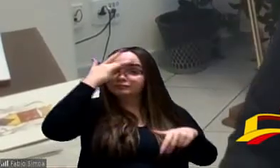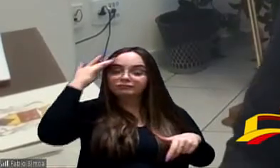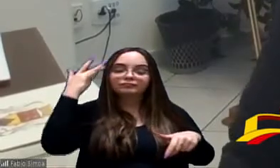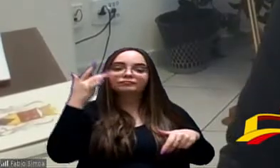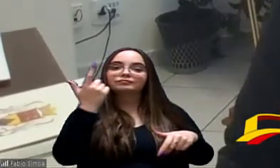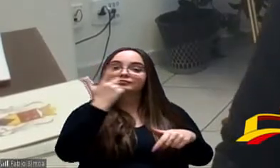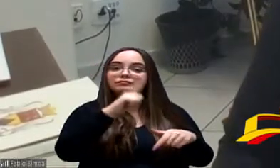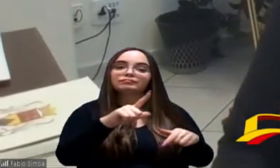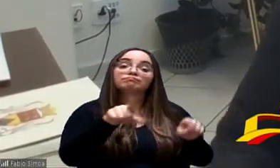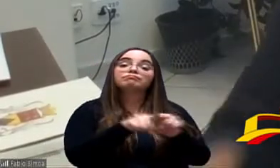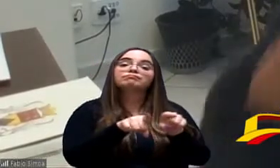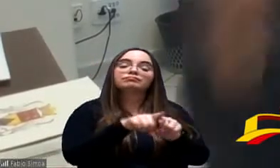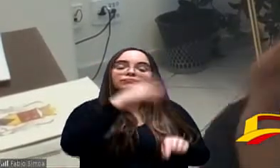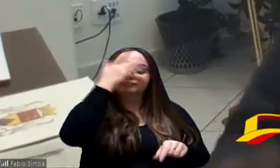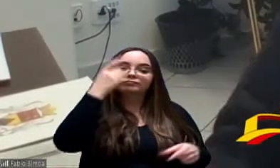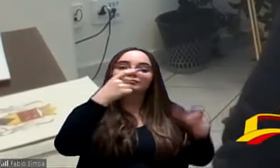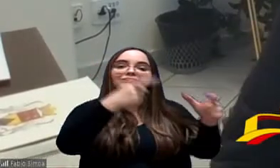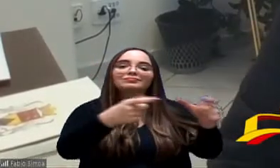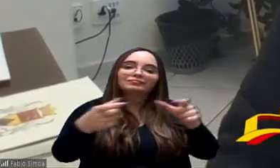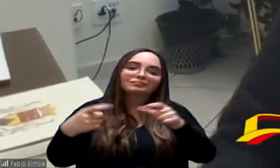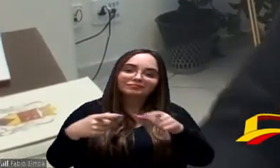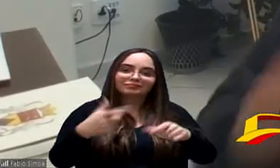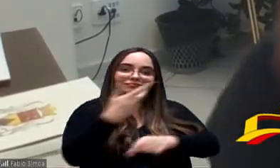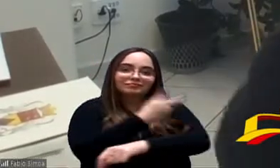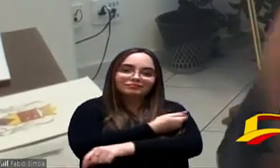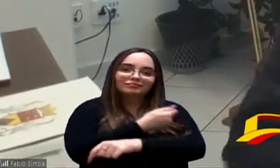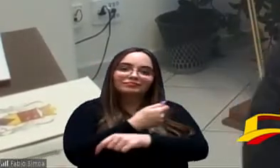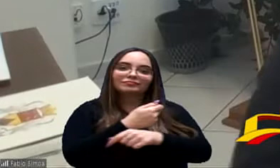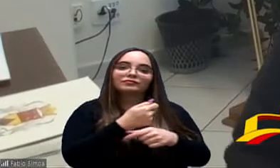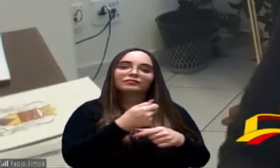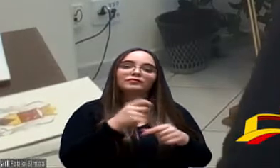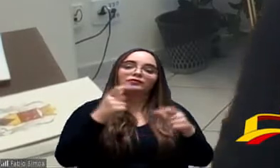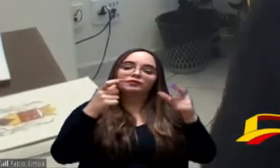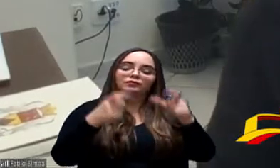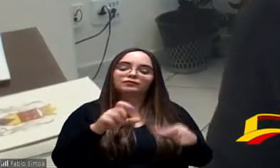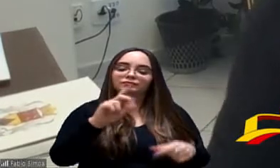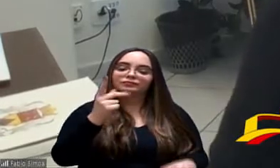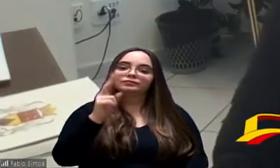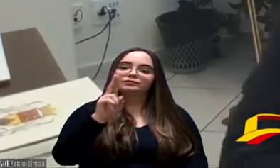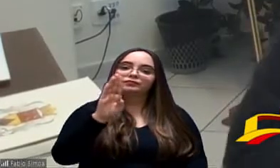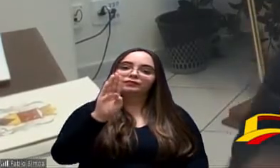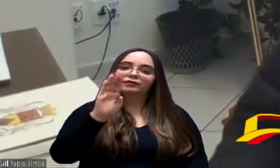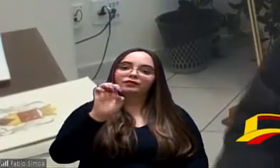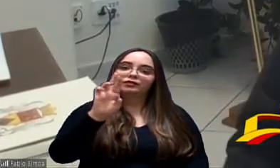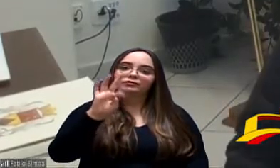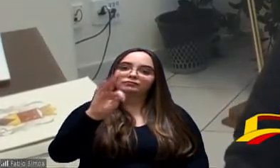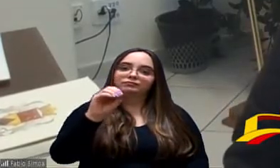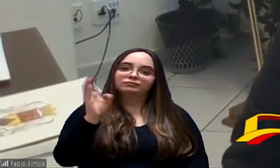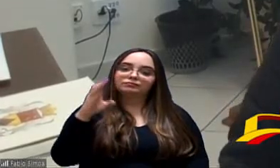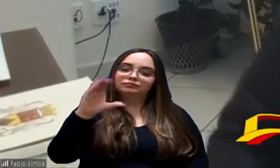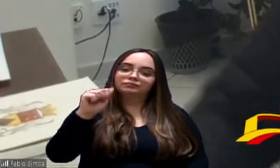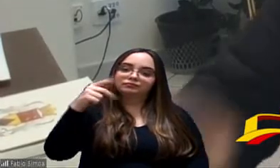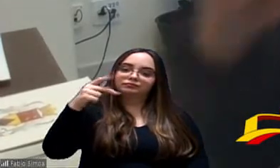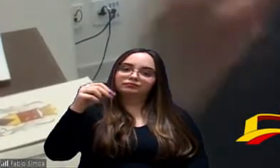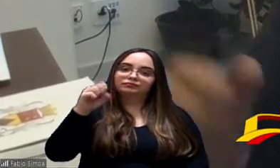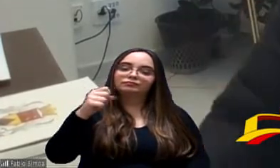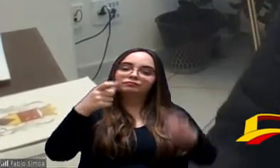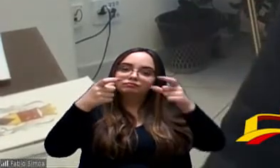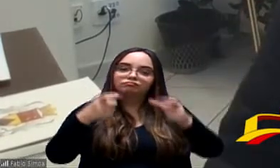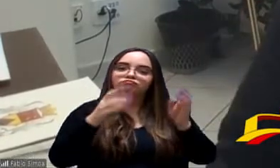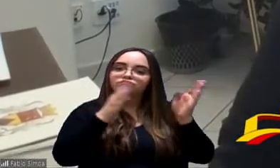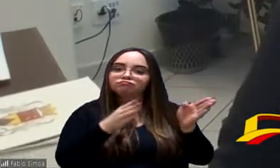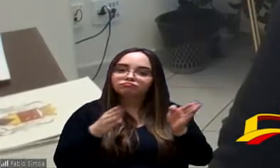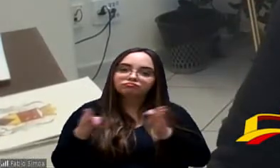para as pessoas que estão organizando aí, o Instituto Humberto de Campos, um voto de congratulações, muito bem organizado o local, o Clube